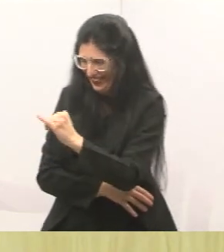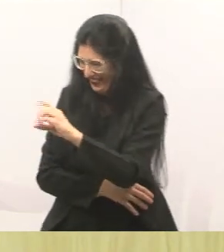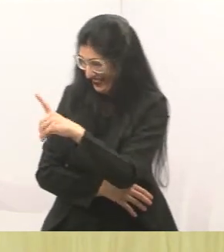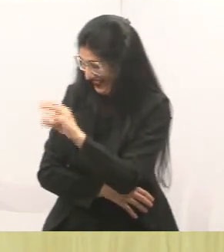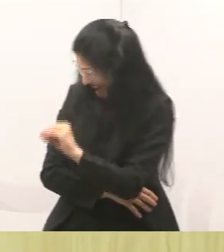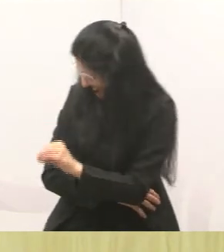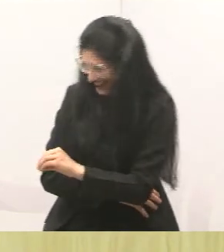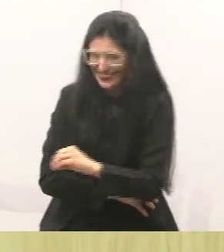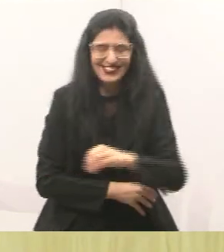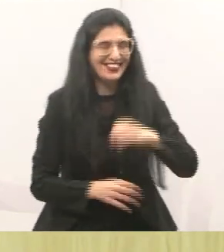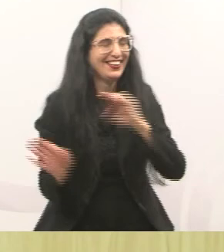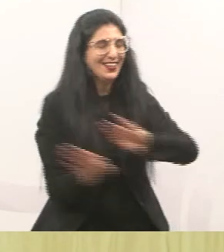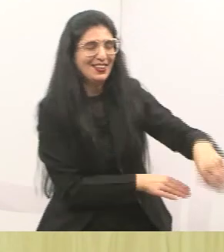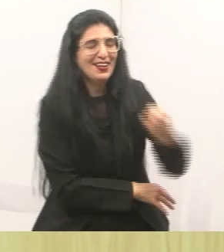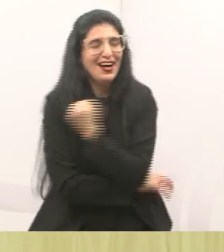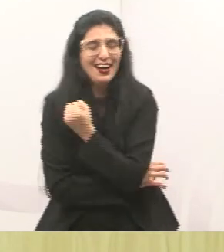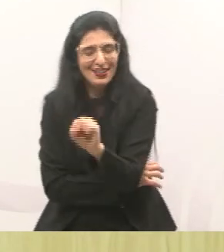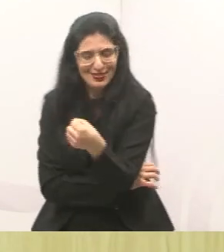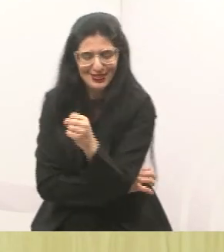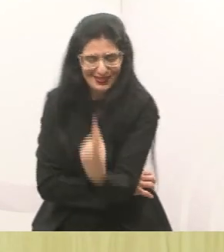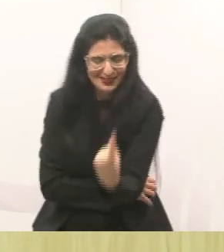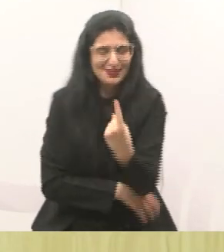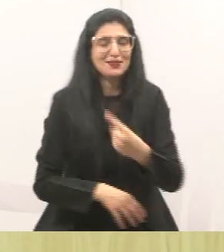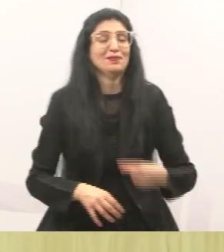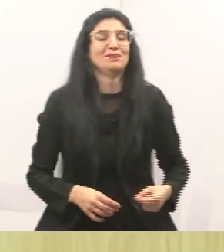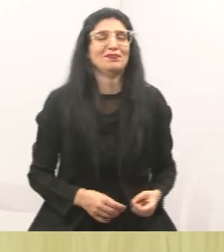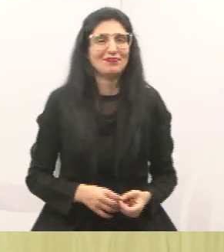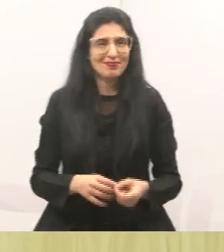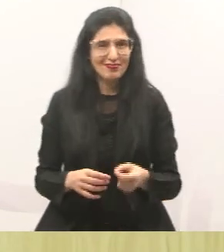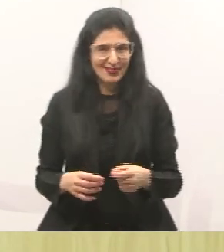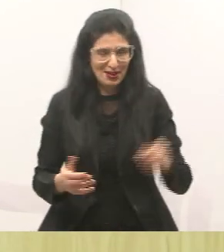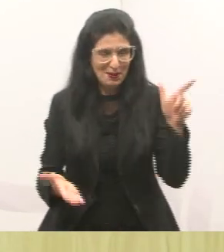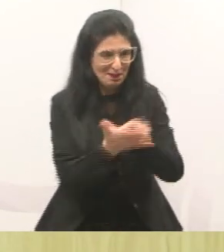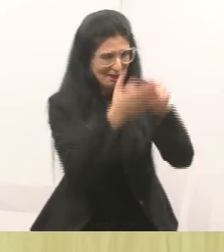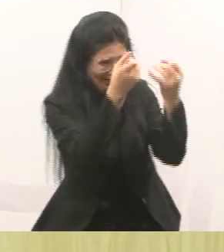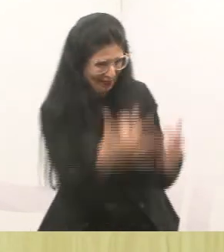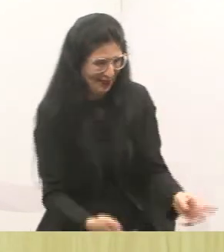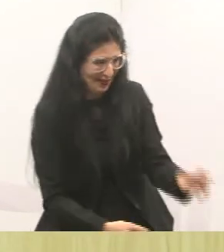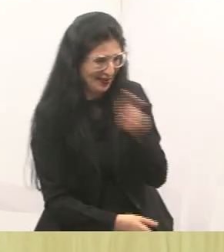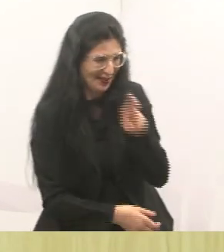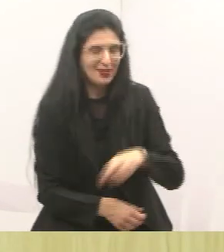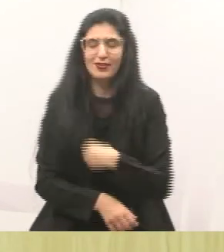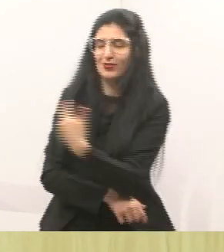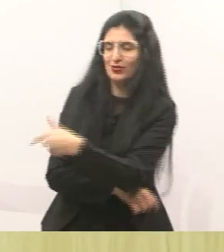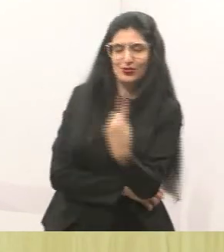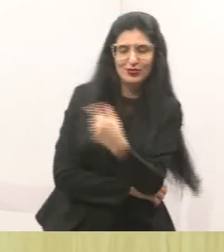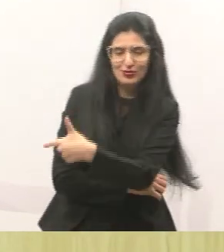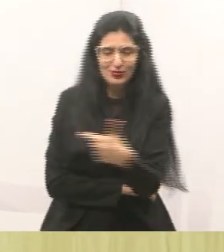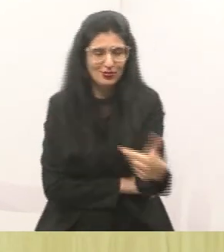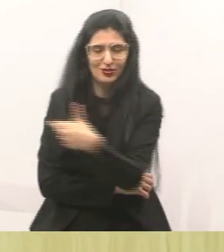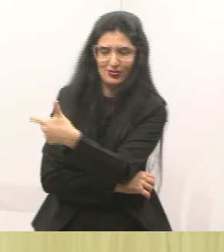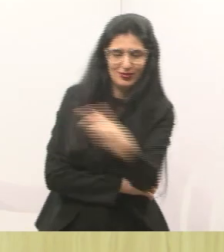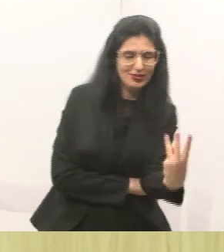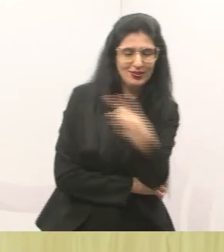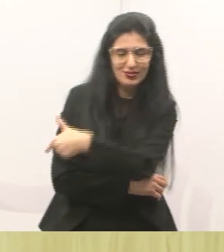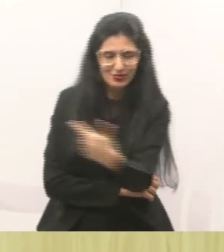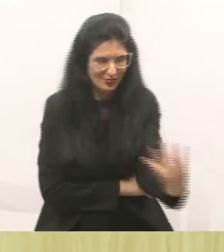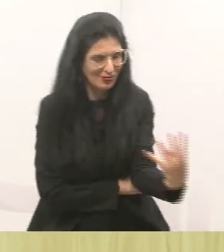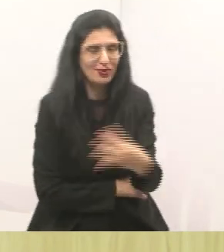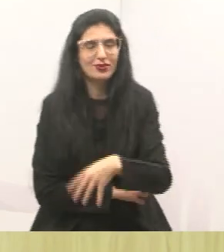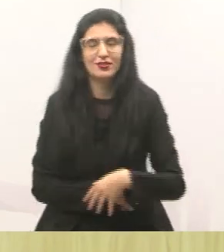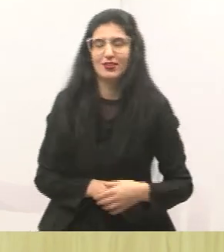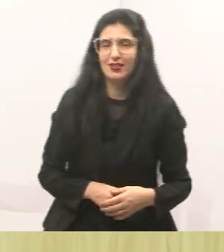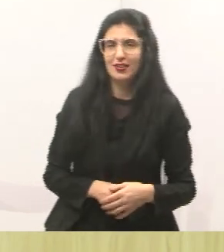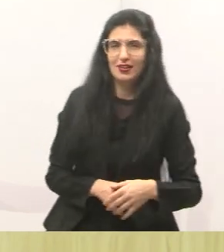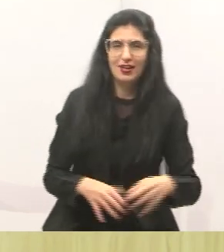Pedido de informação número 81. Requer informações acerca das indicações número 21, 22, 23, 24, que dizem